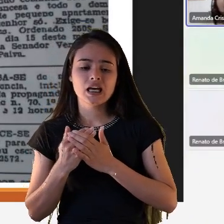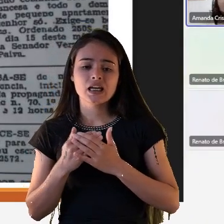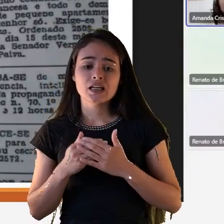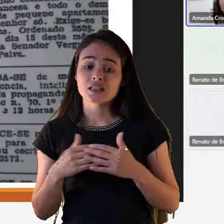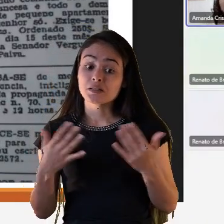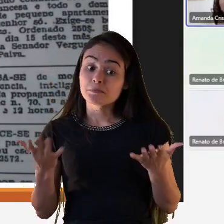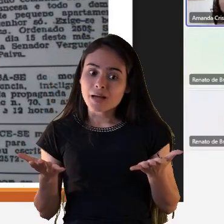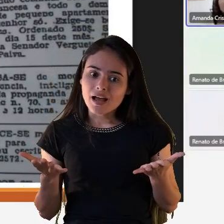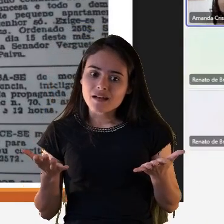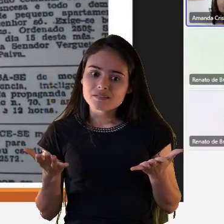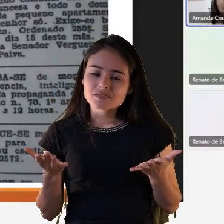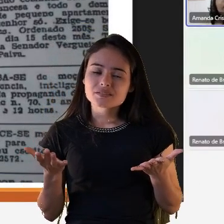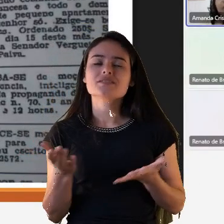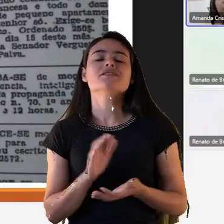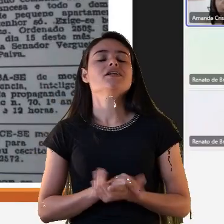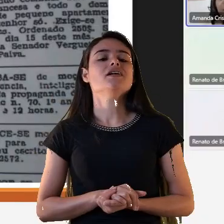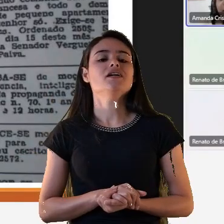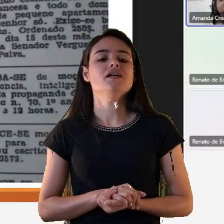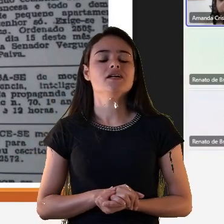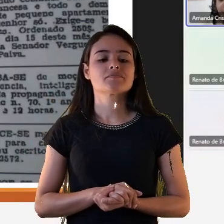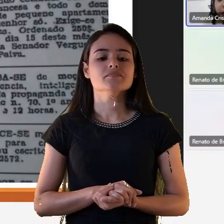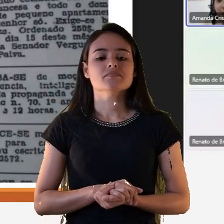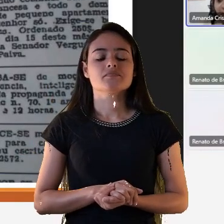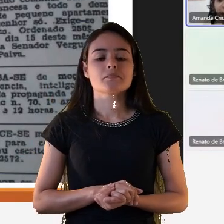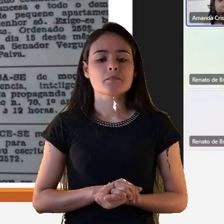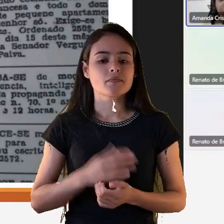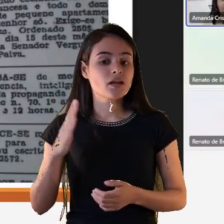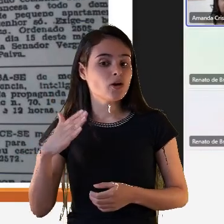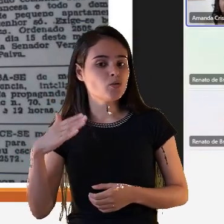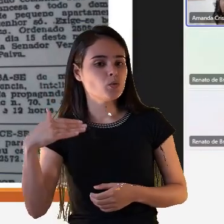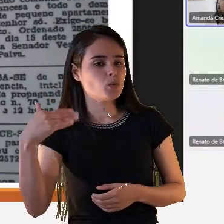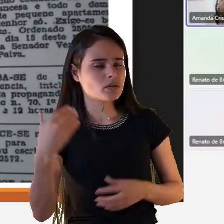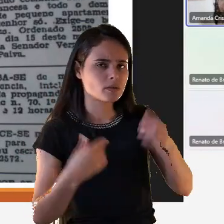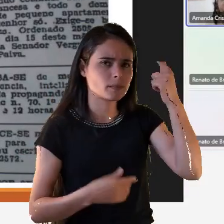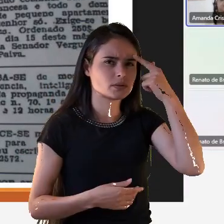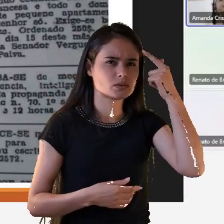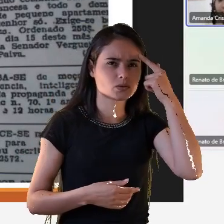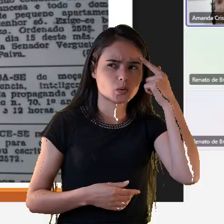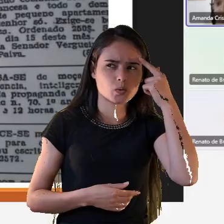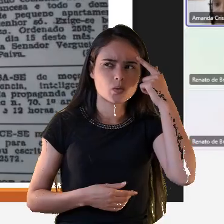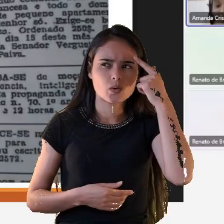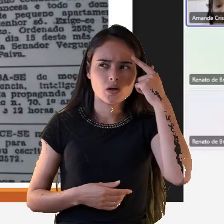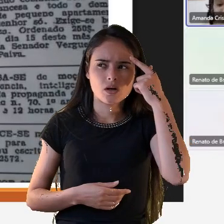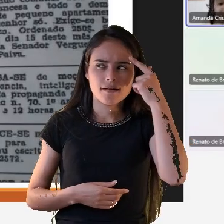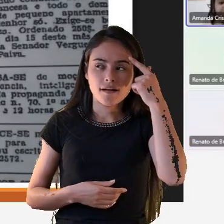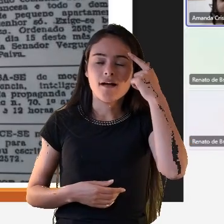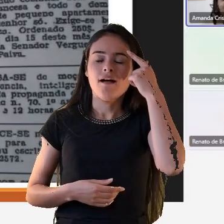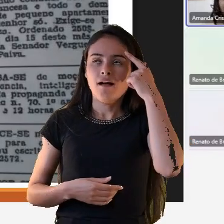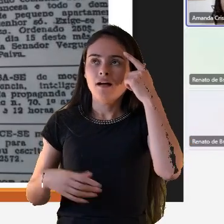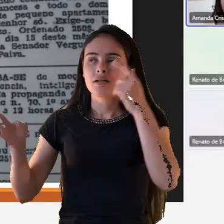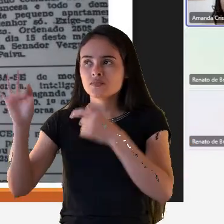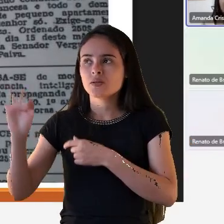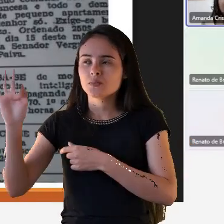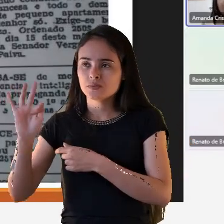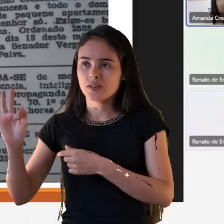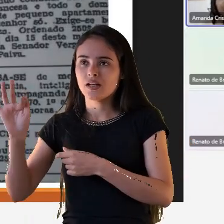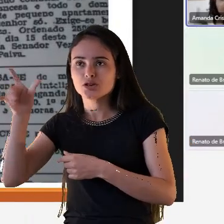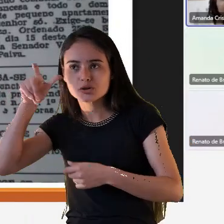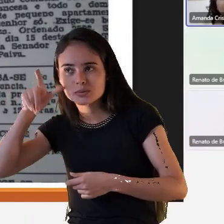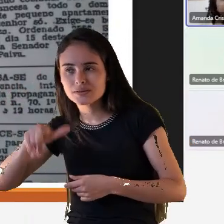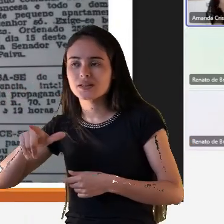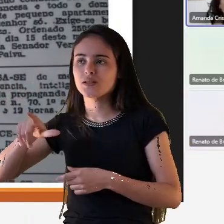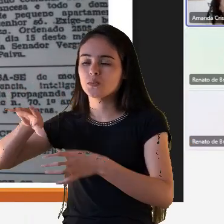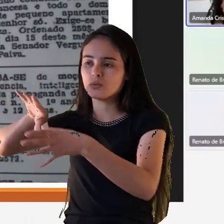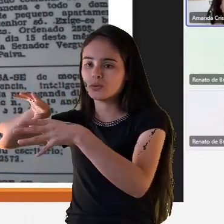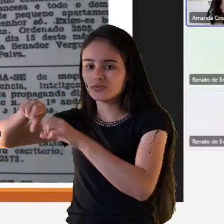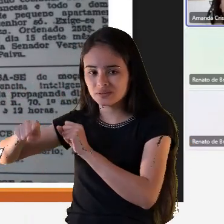Só que quando ela achou que já estava ganho, né, porque eu já tinha um diploma na mão, foi